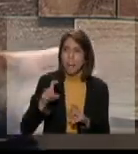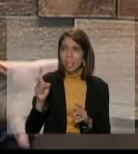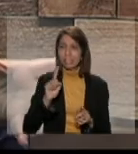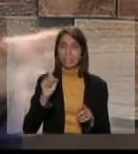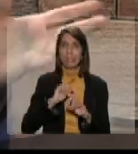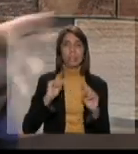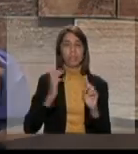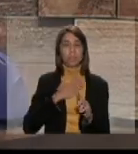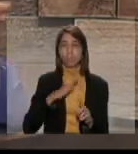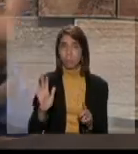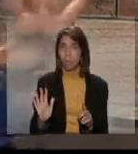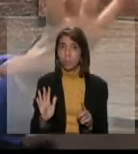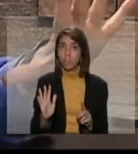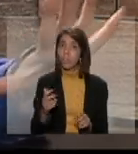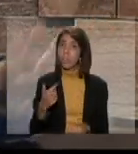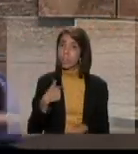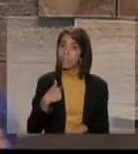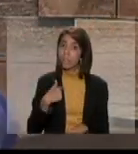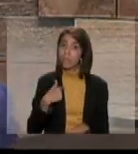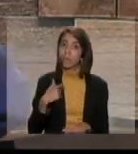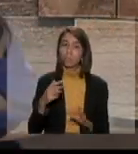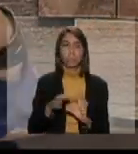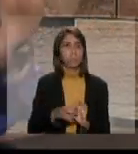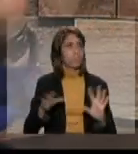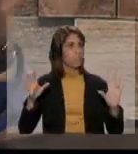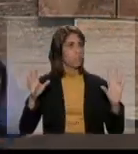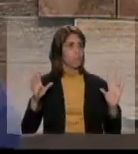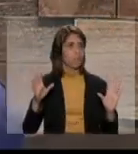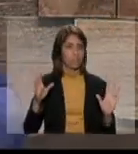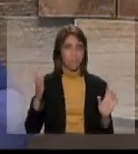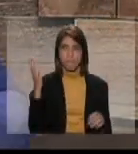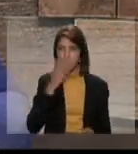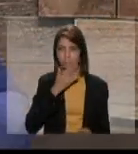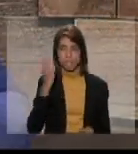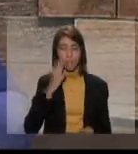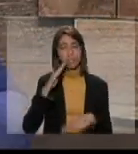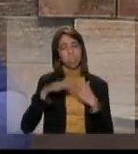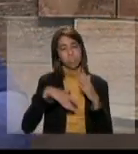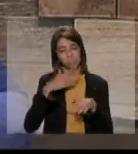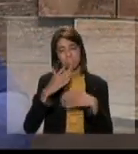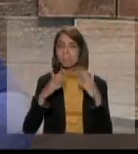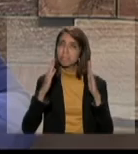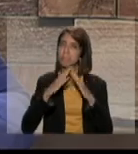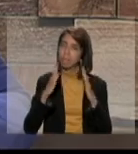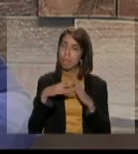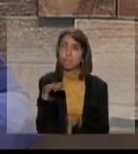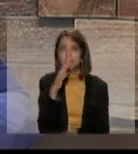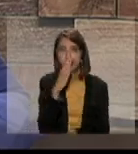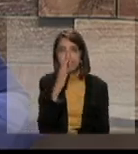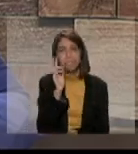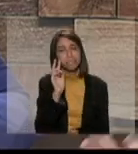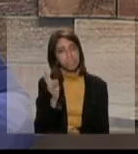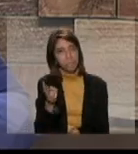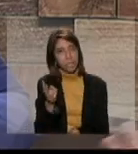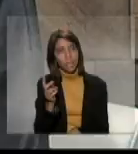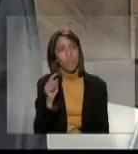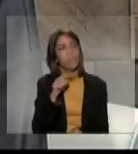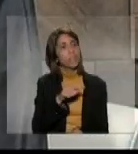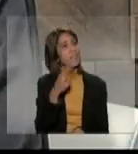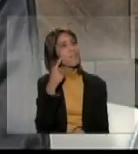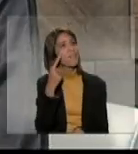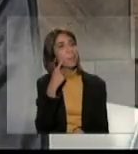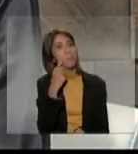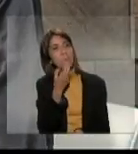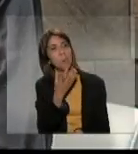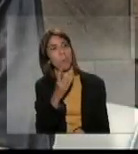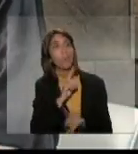não podia ter baixado sabe eu não gosto disso me soltou não quero ver aí assistir em casa e como é que se assiste da